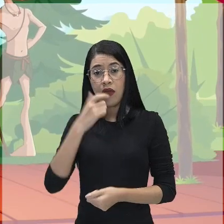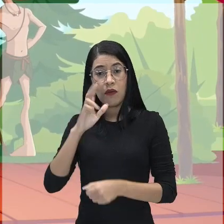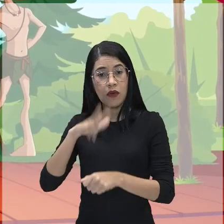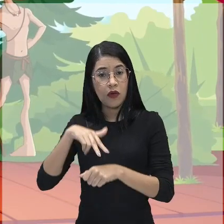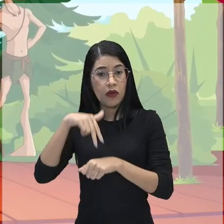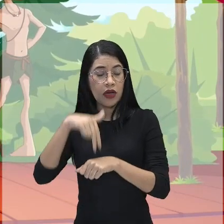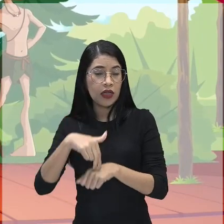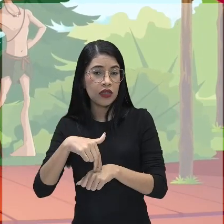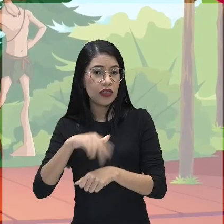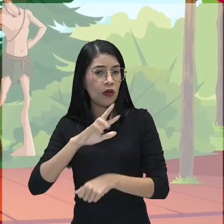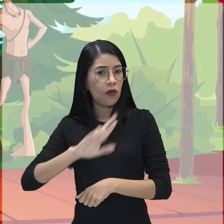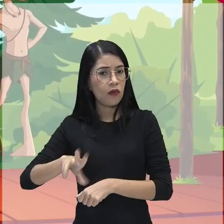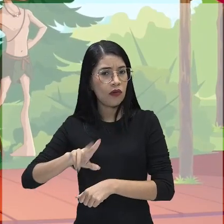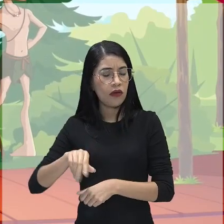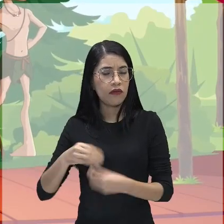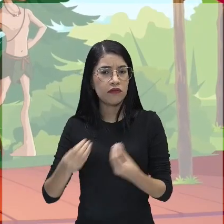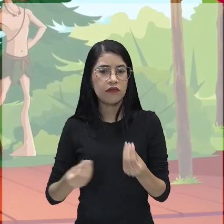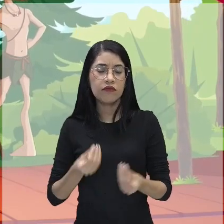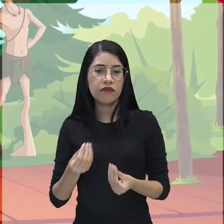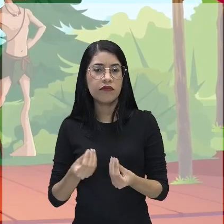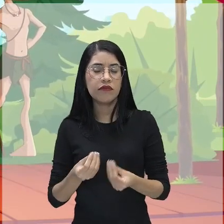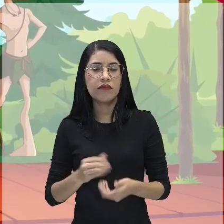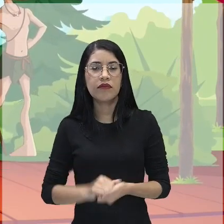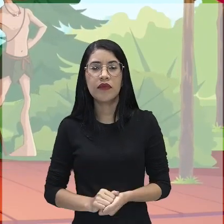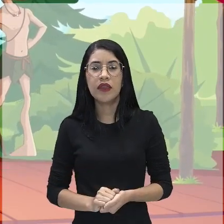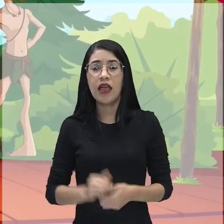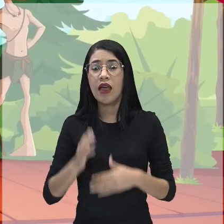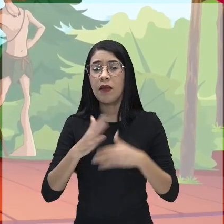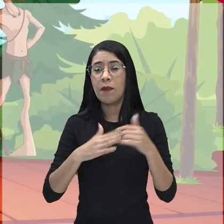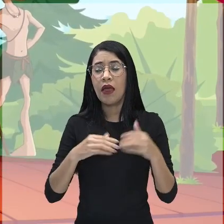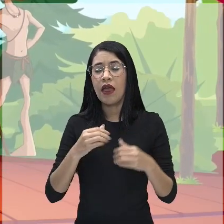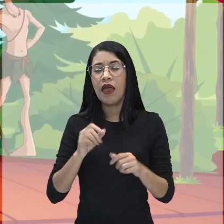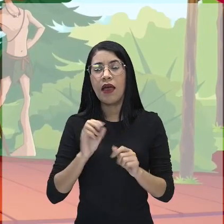sou antagonista? Qual é o meu papel?